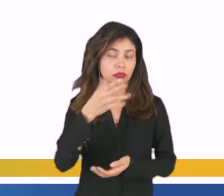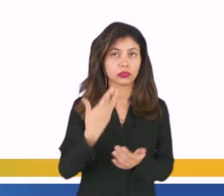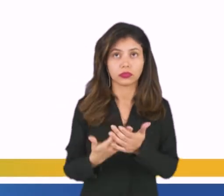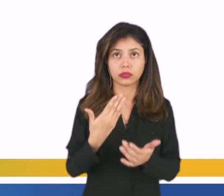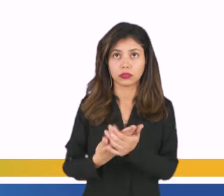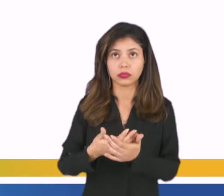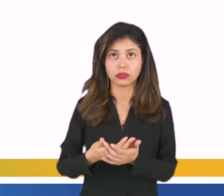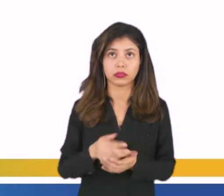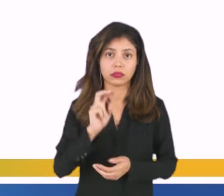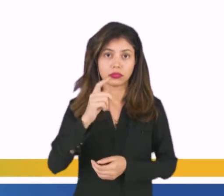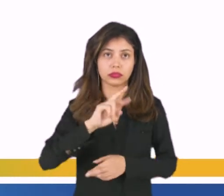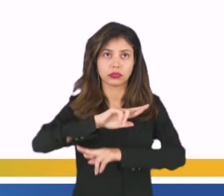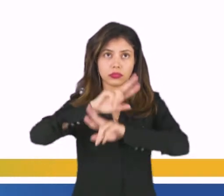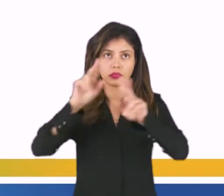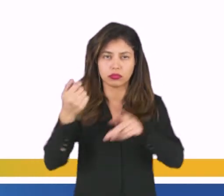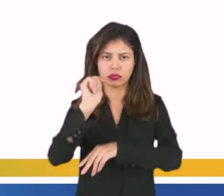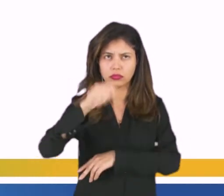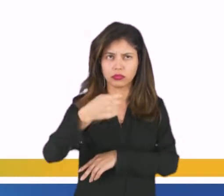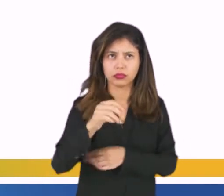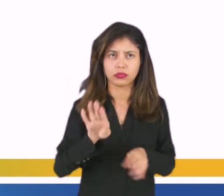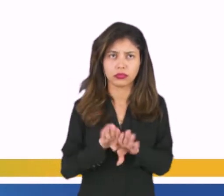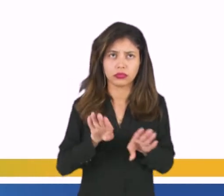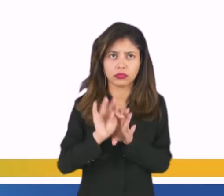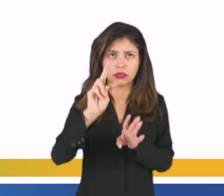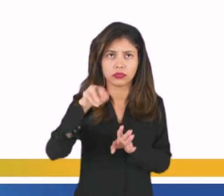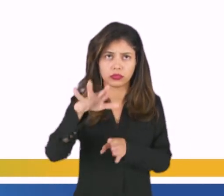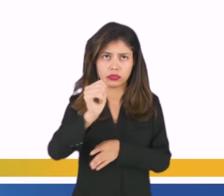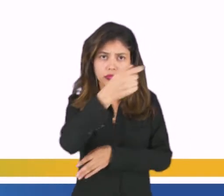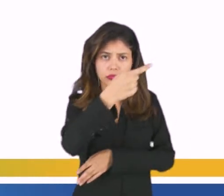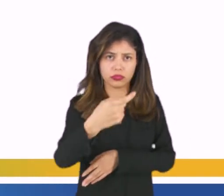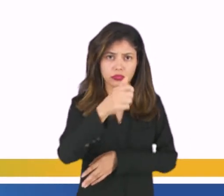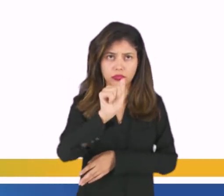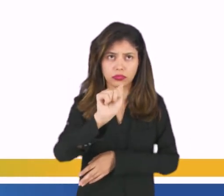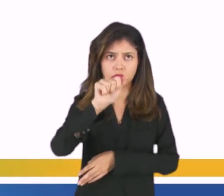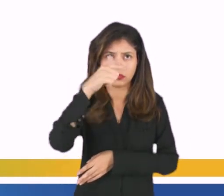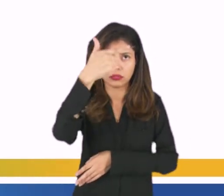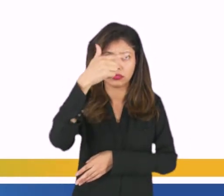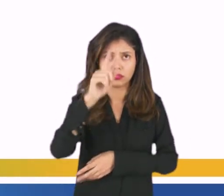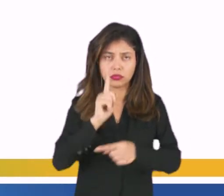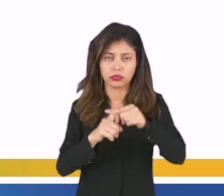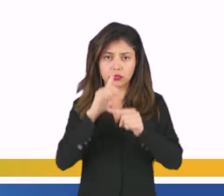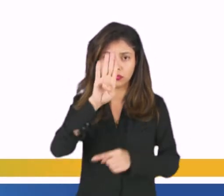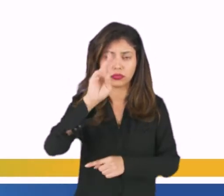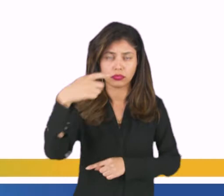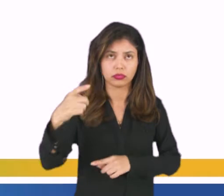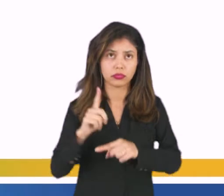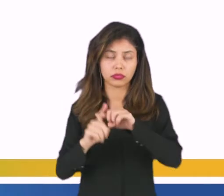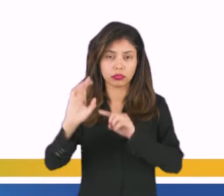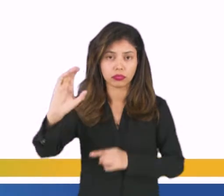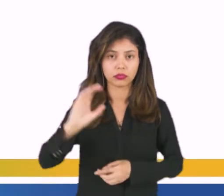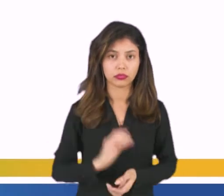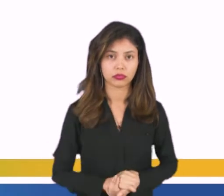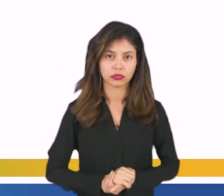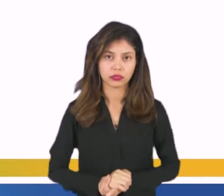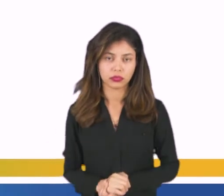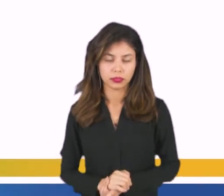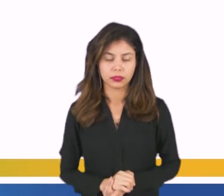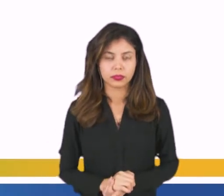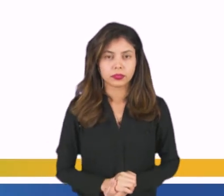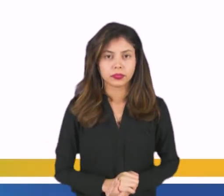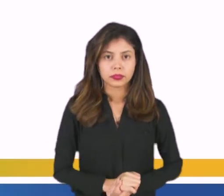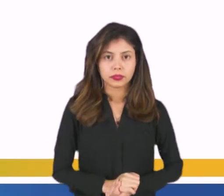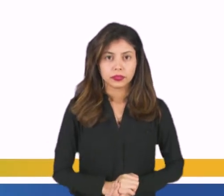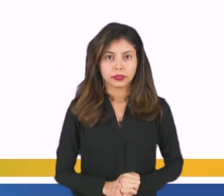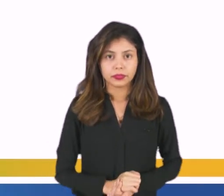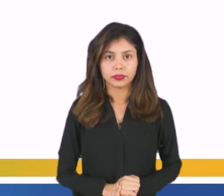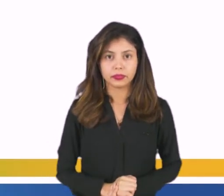basta estudar a variação do sinal do trinômio ax² mais bx mais c, que essa é